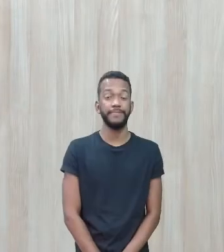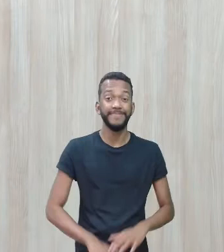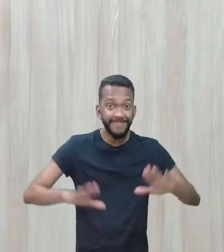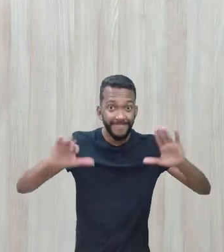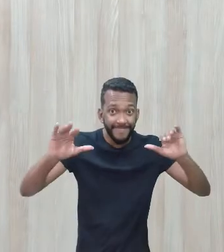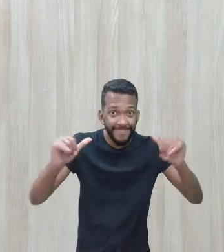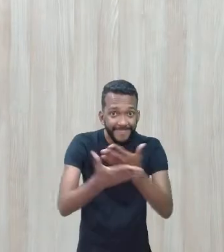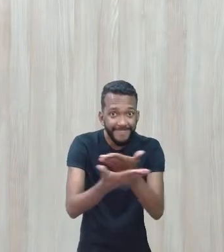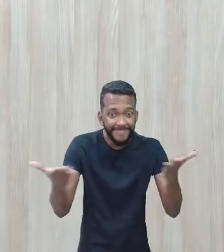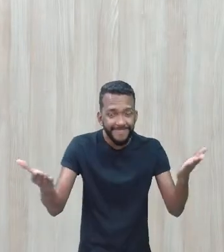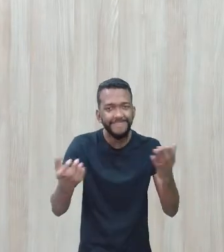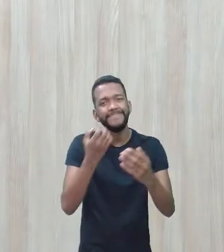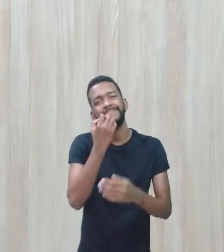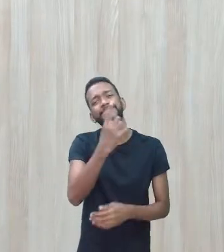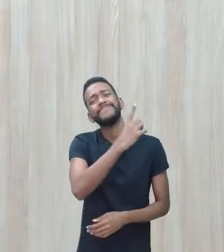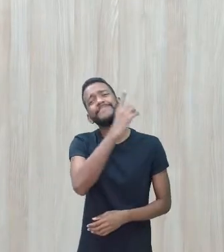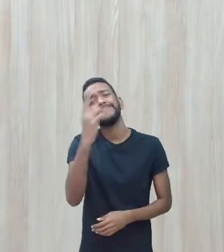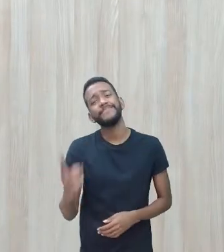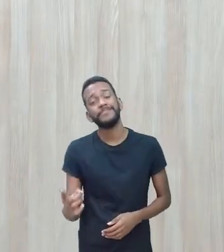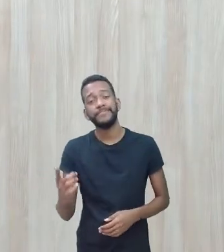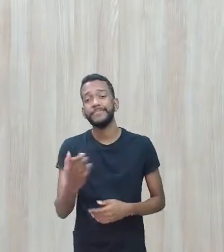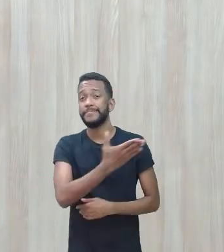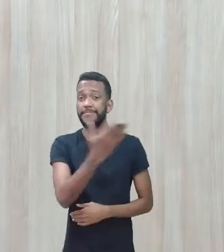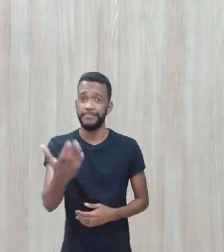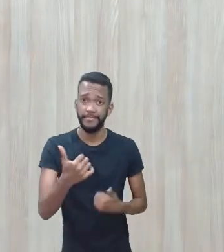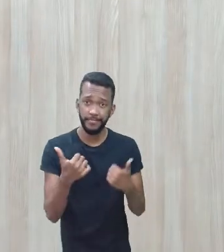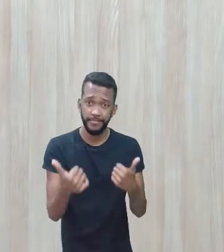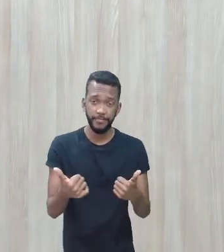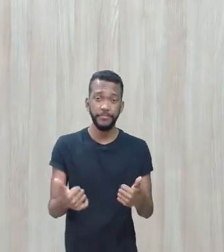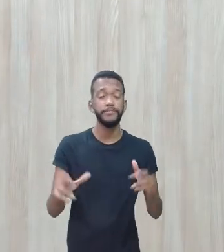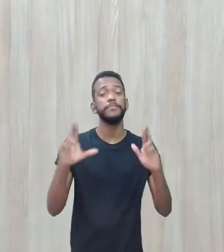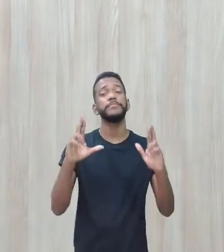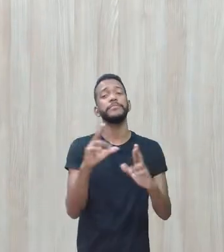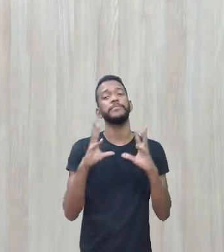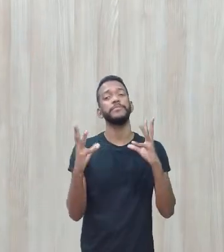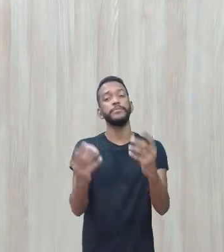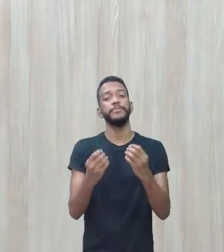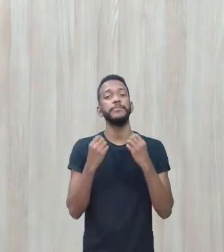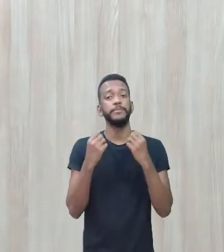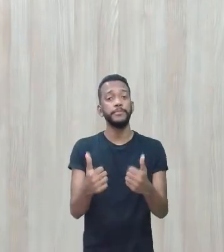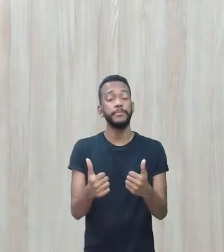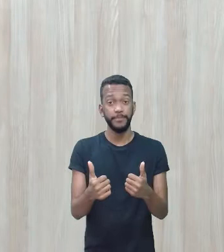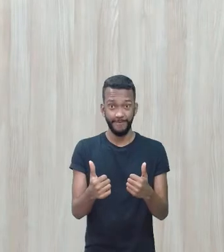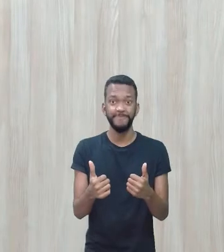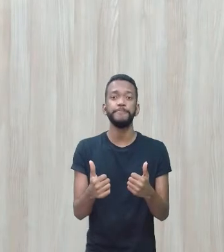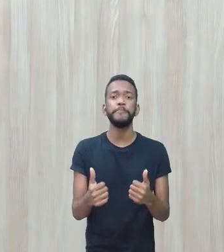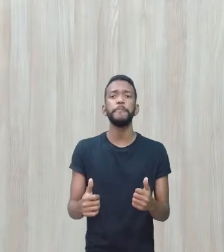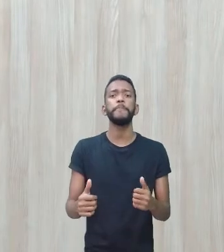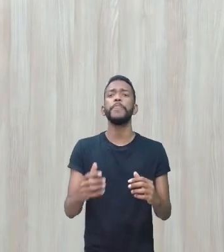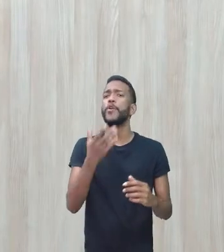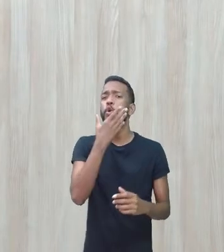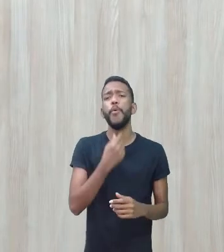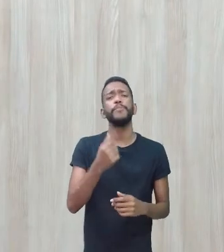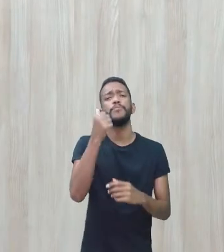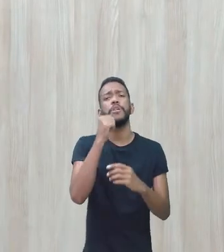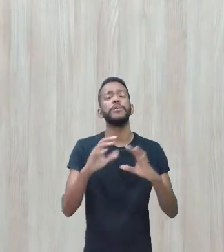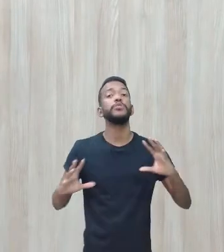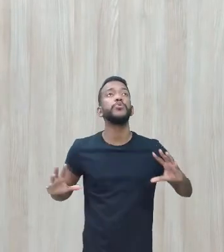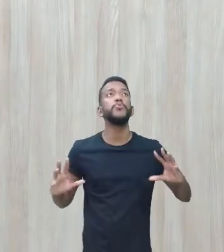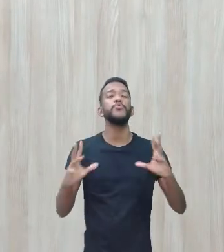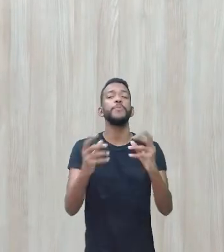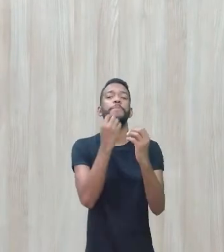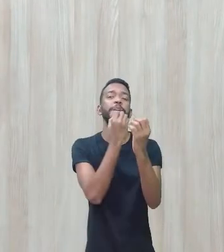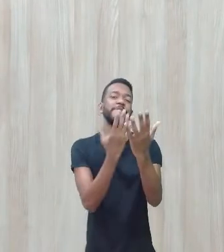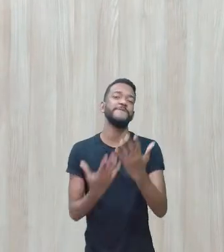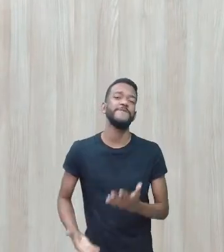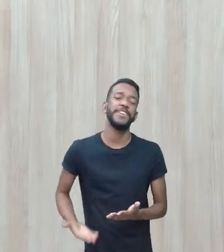E aí, pessoas, bom dia! Como é que vocês estão? Espero que todo mundo esteja bem. Sejam todos e todas bem-vindos e bem-vindas a mais